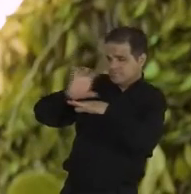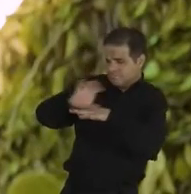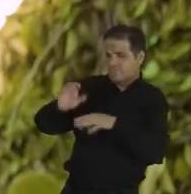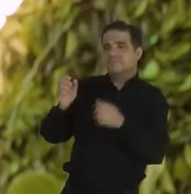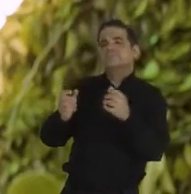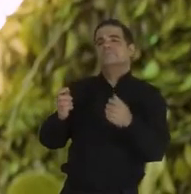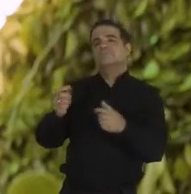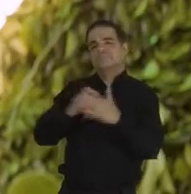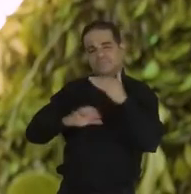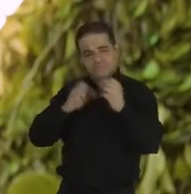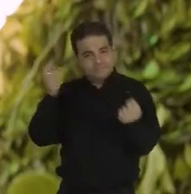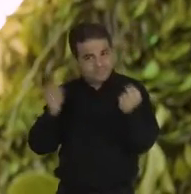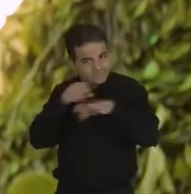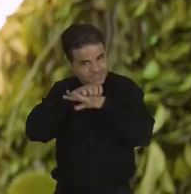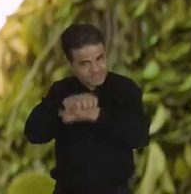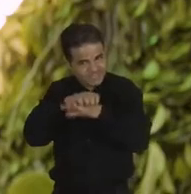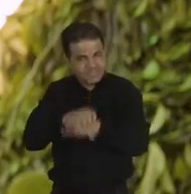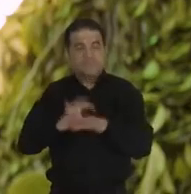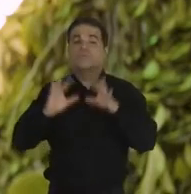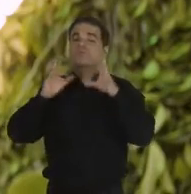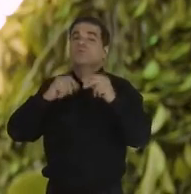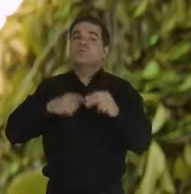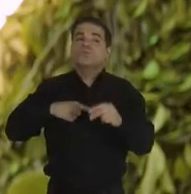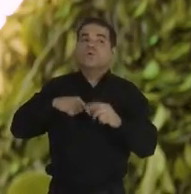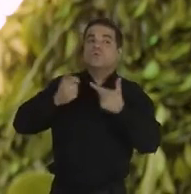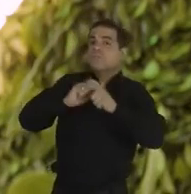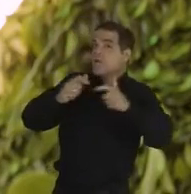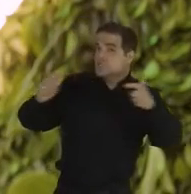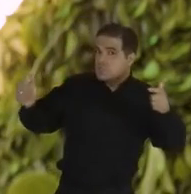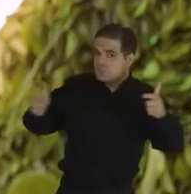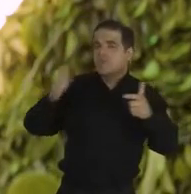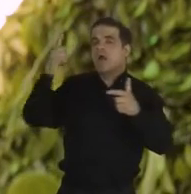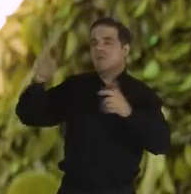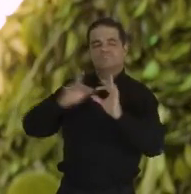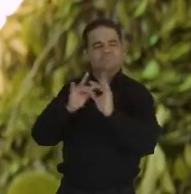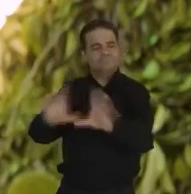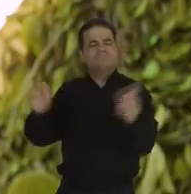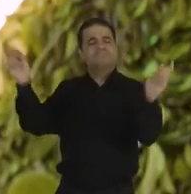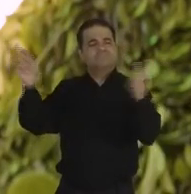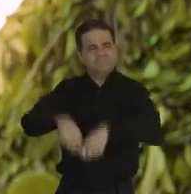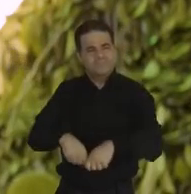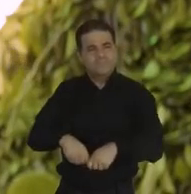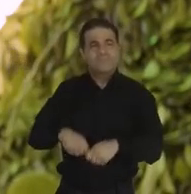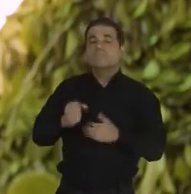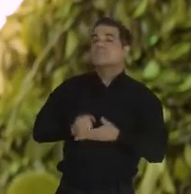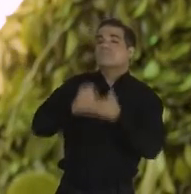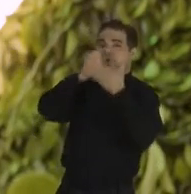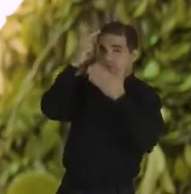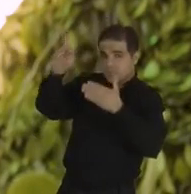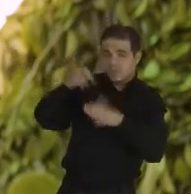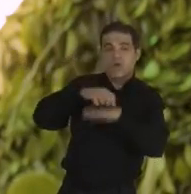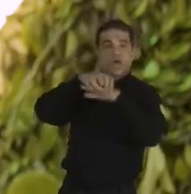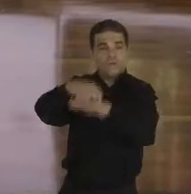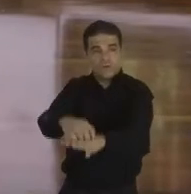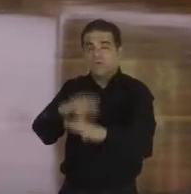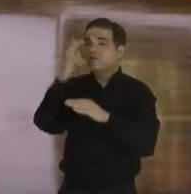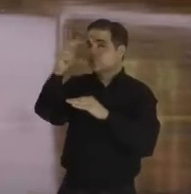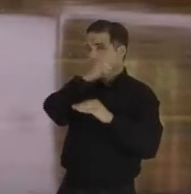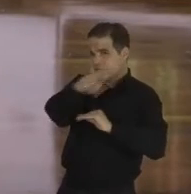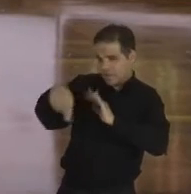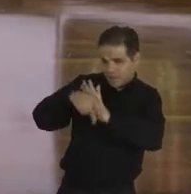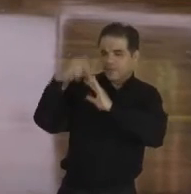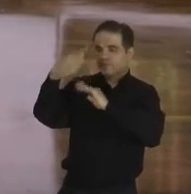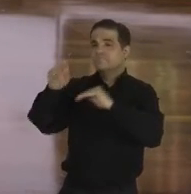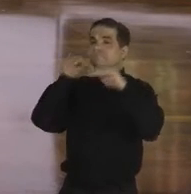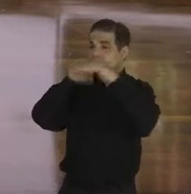então os protistas terão toda uma estrutura à sua disposição o gás suas frotas em suas